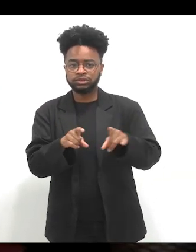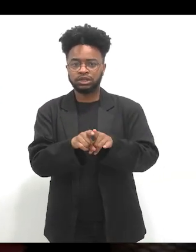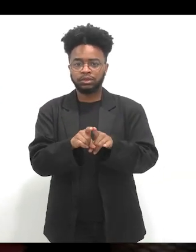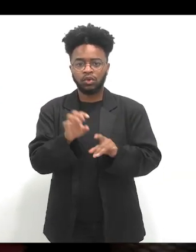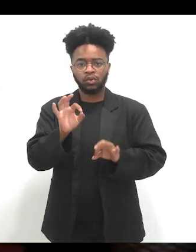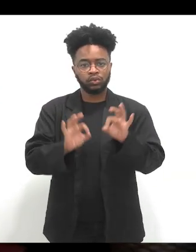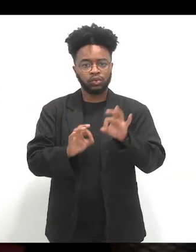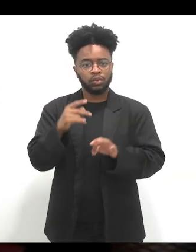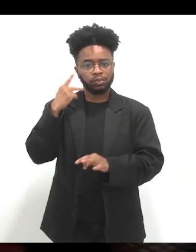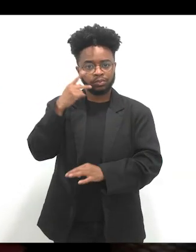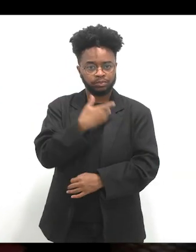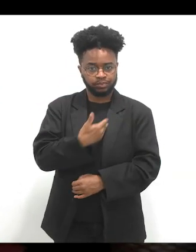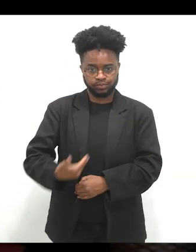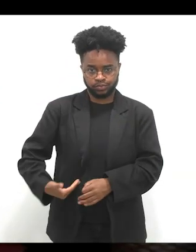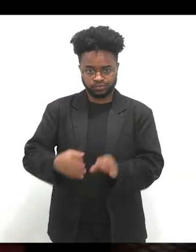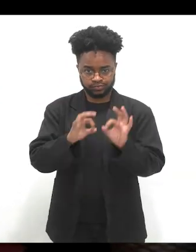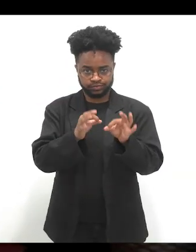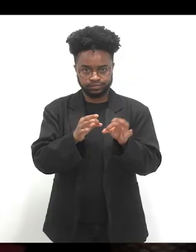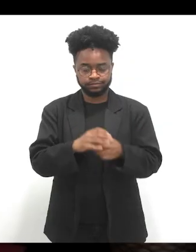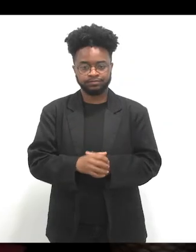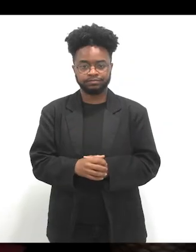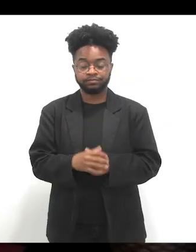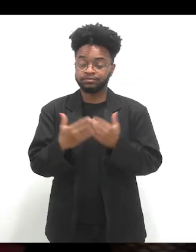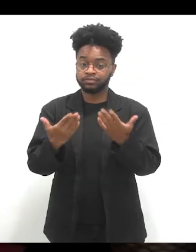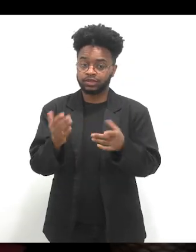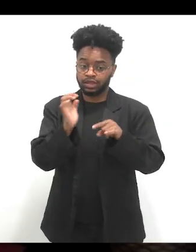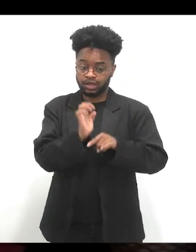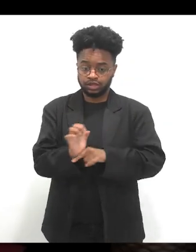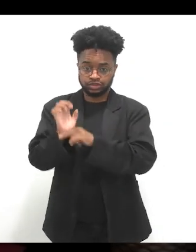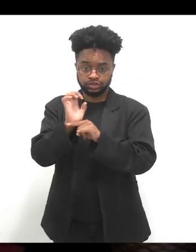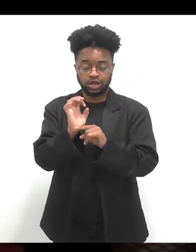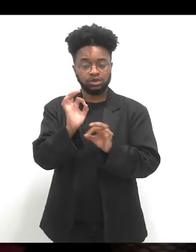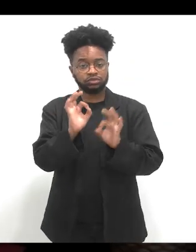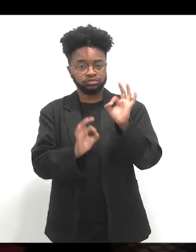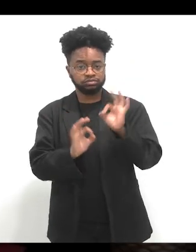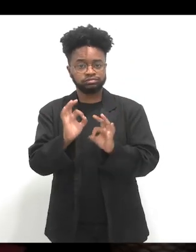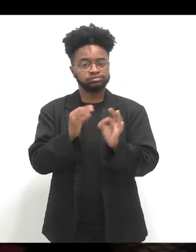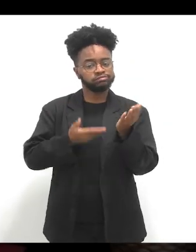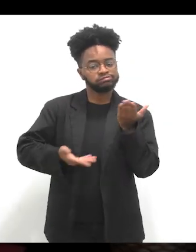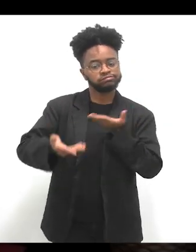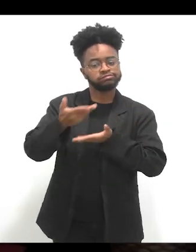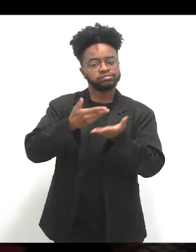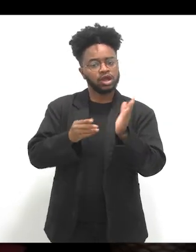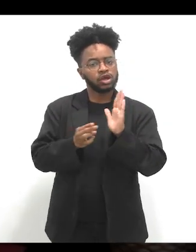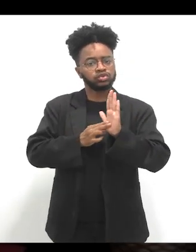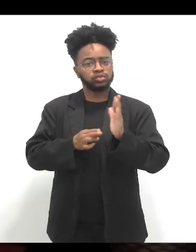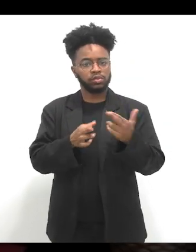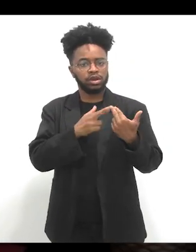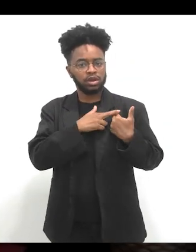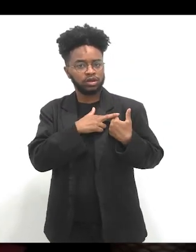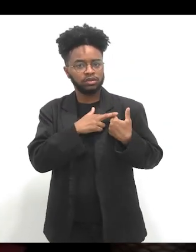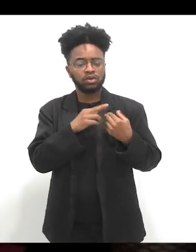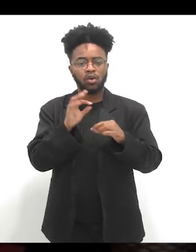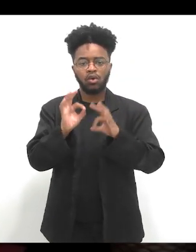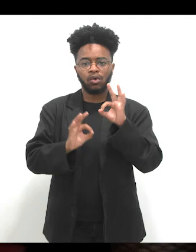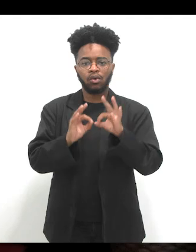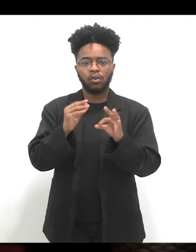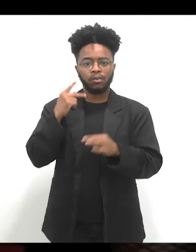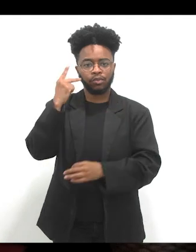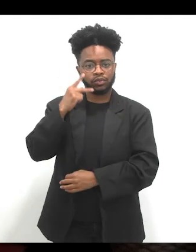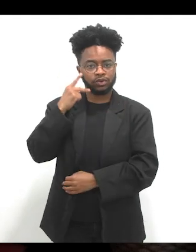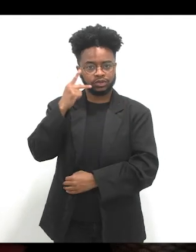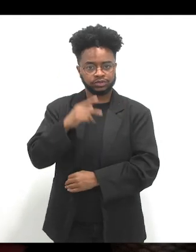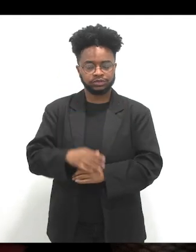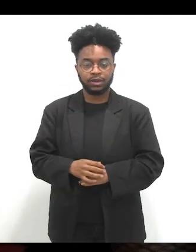e a constituição de uma política pública, né? Ou seja, os estados articularem e assumirem uma responsabilidade na formulação